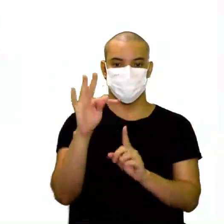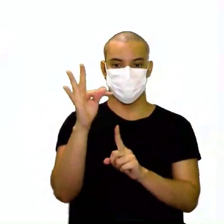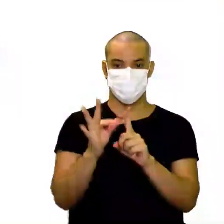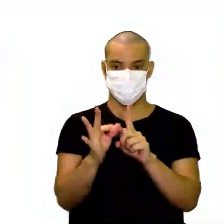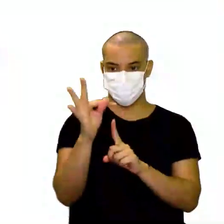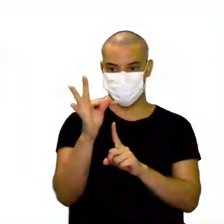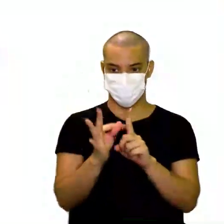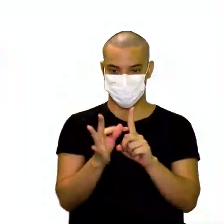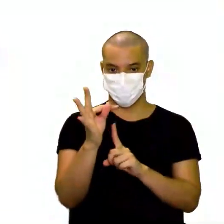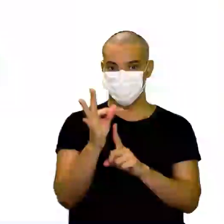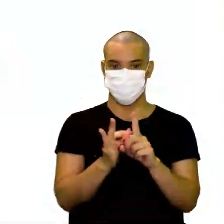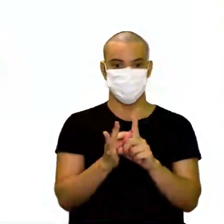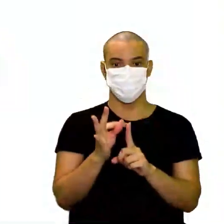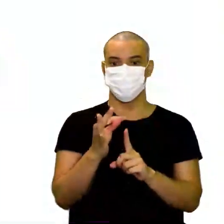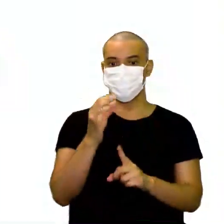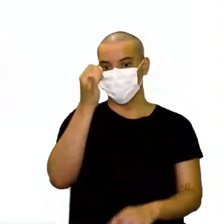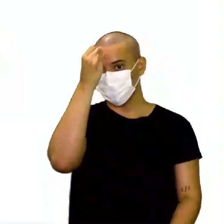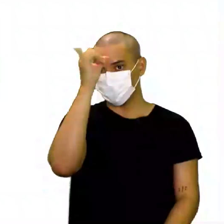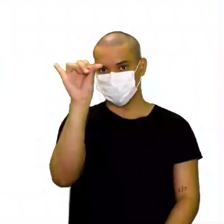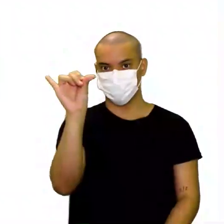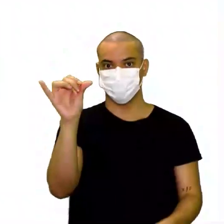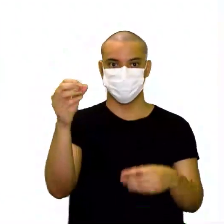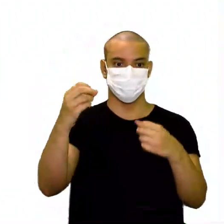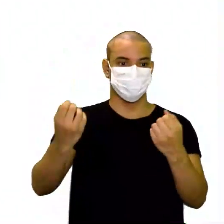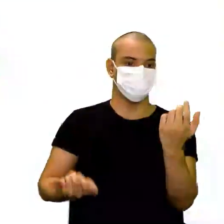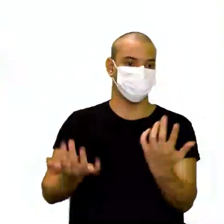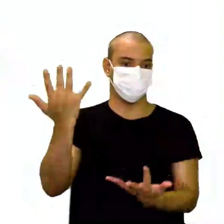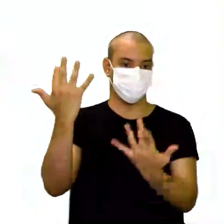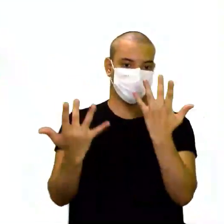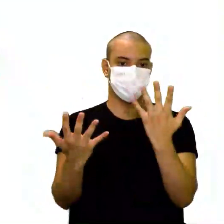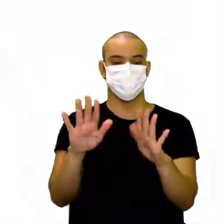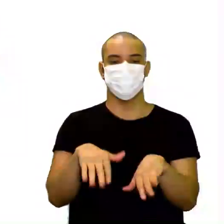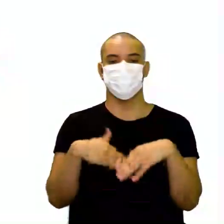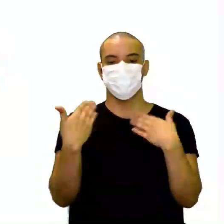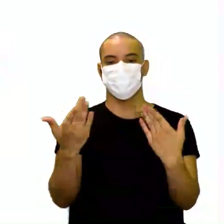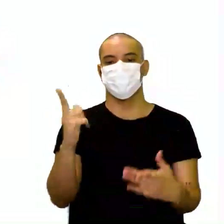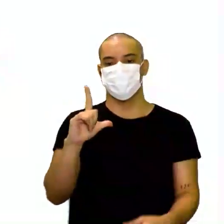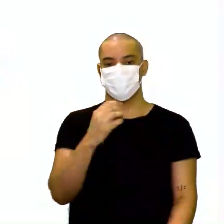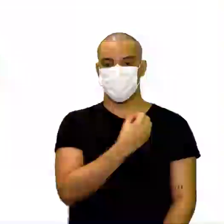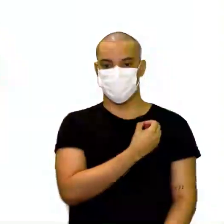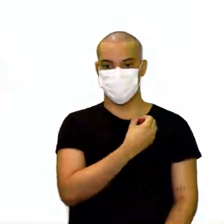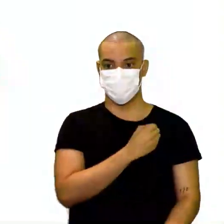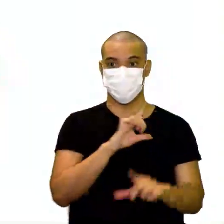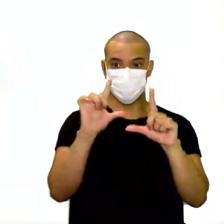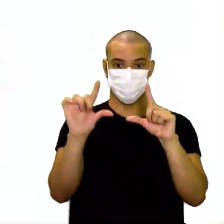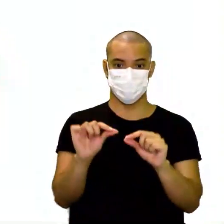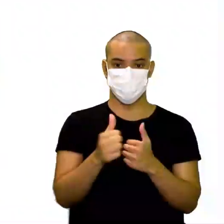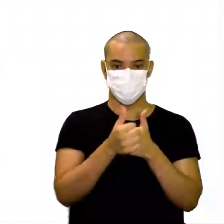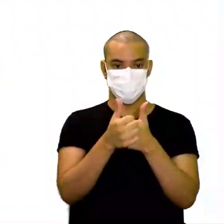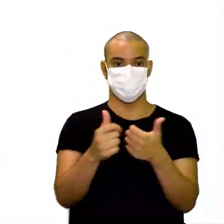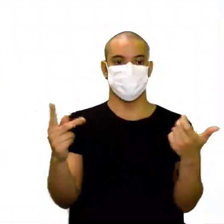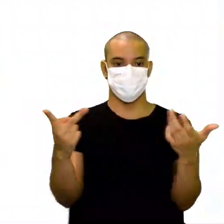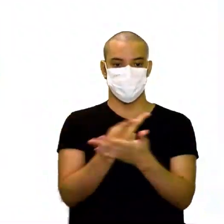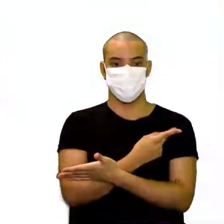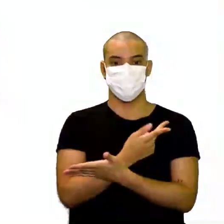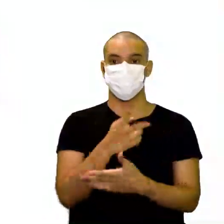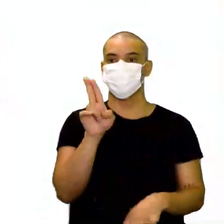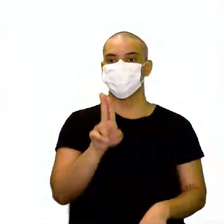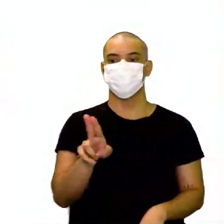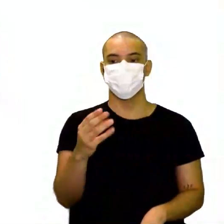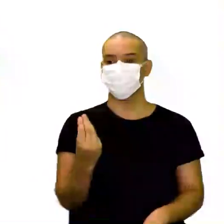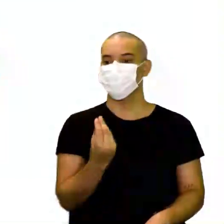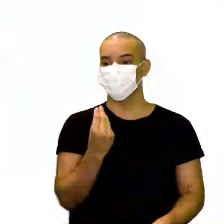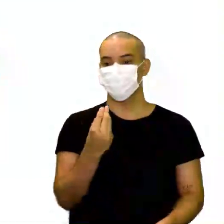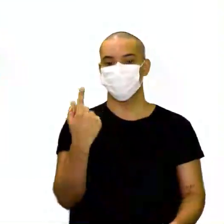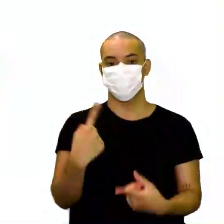ou seja, sem que haja riscos de incêndio. Qual deve ser o valor mínimo adequado do disjuntor a ser utilizado?